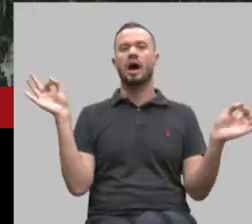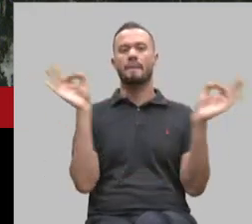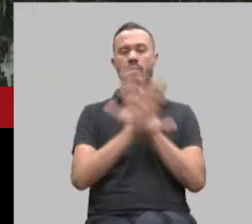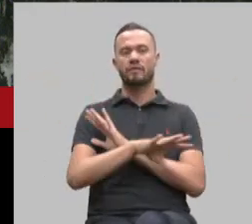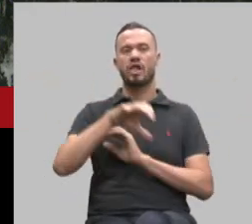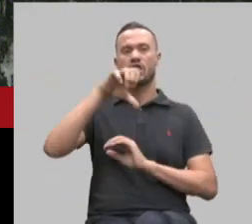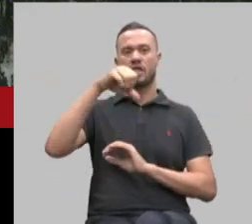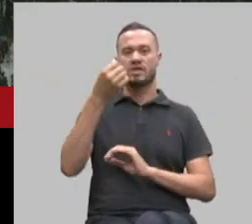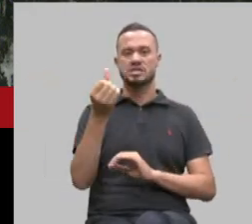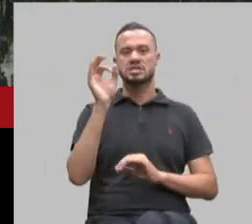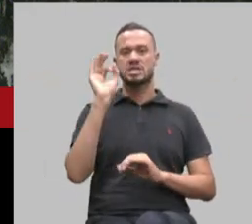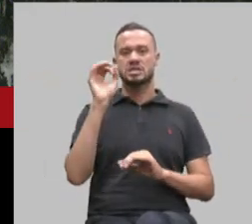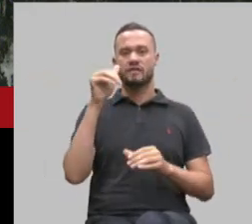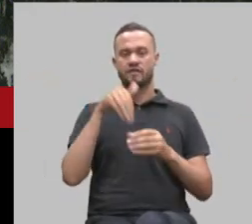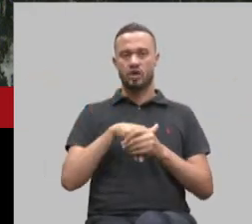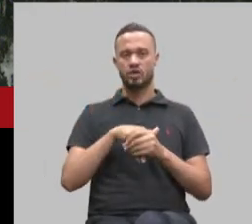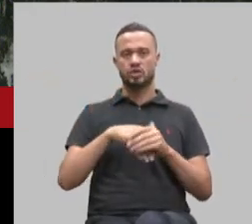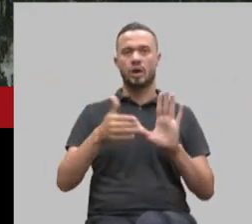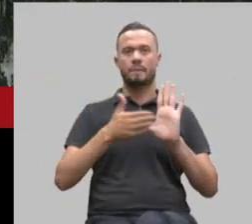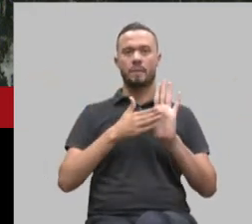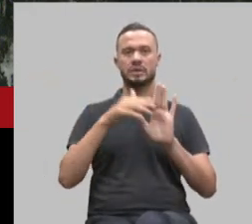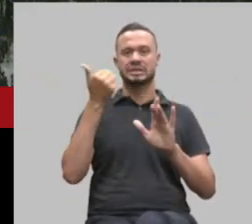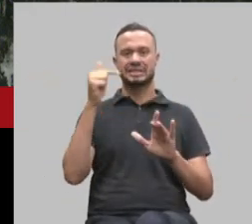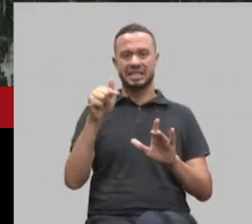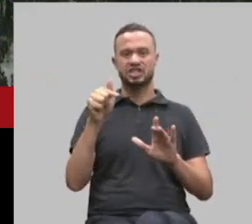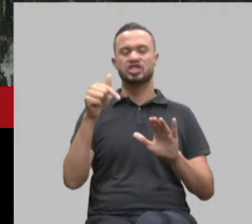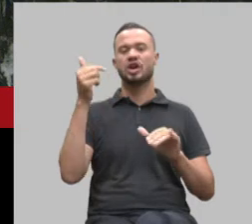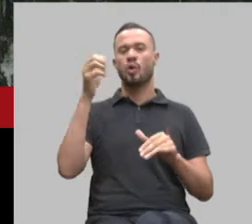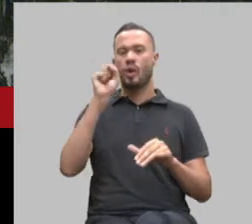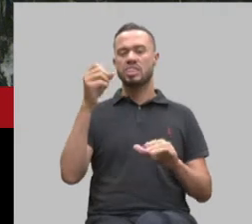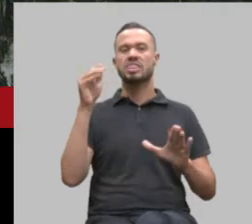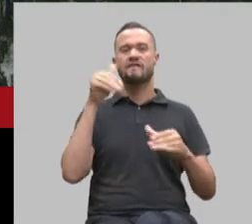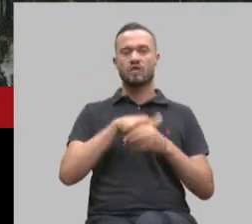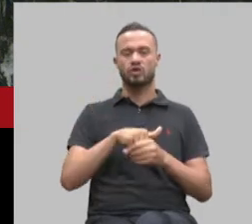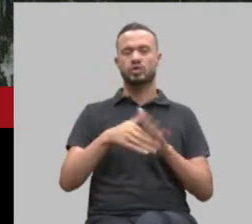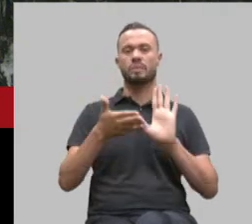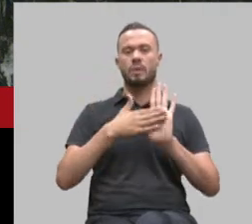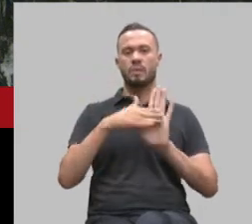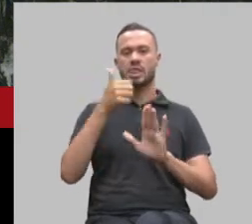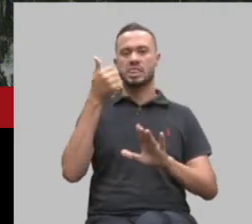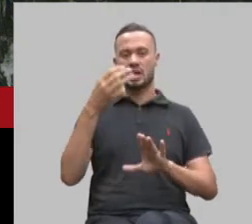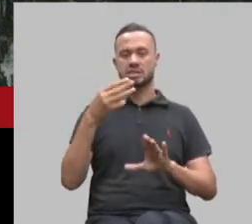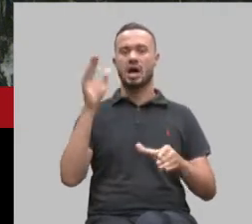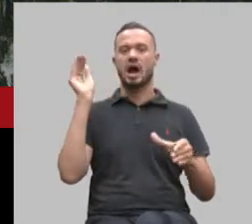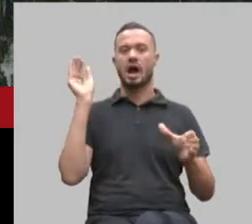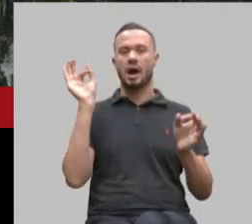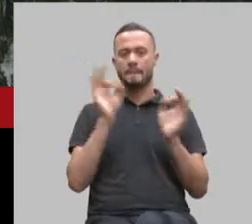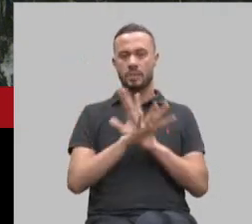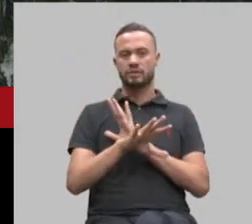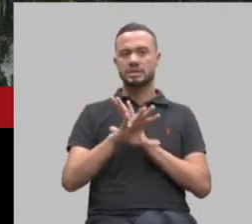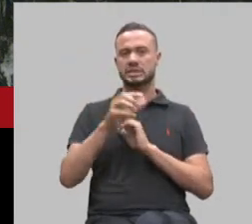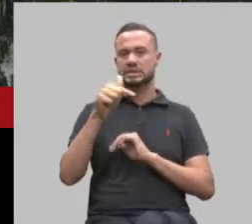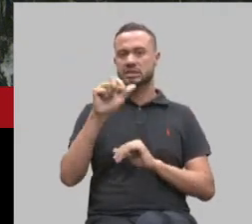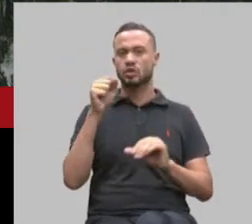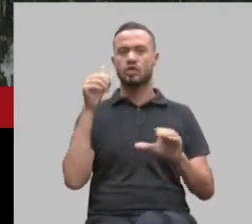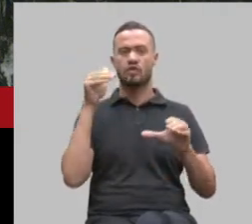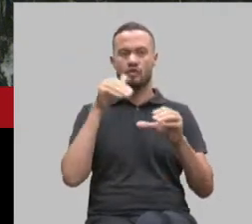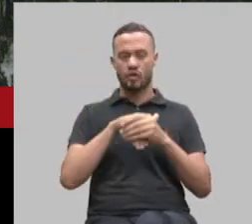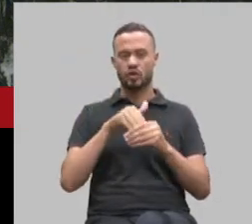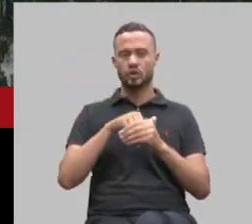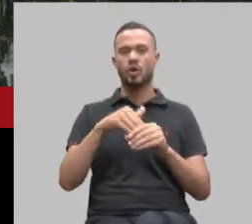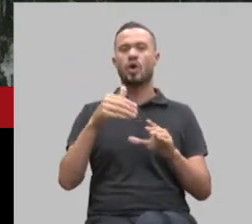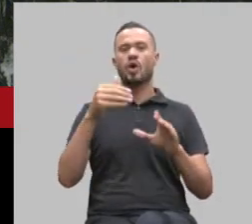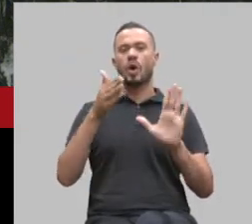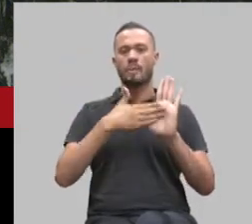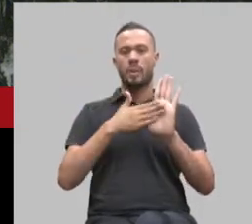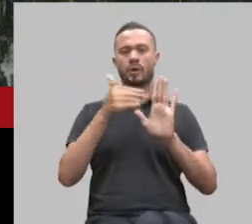votos proposta número 17 aprovada com 80 votos proposta número 13 aprovada com 78 votos proposta número 18 aprovada